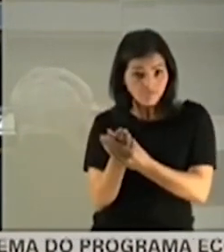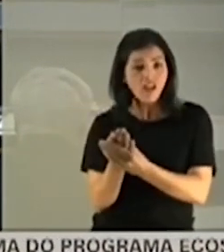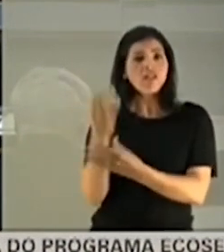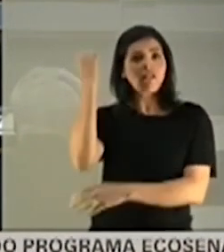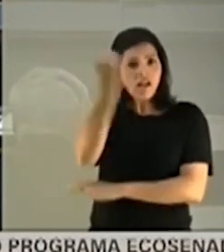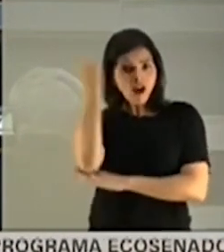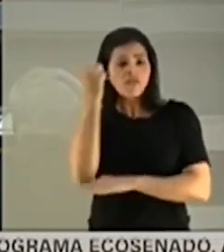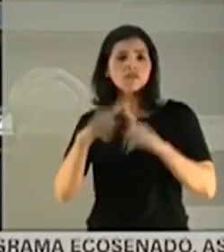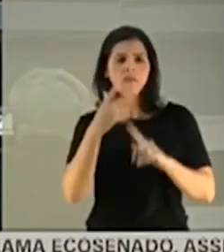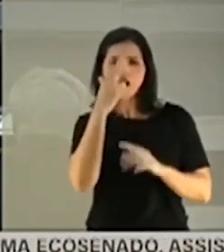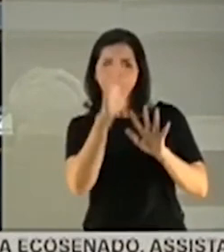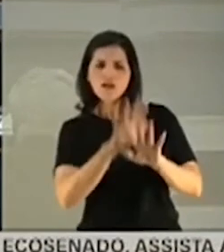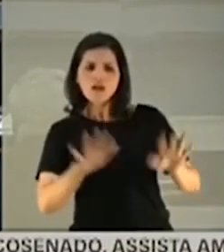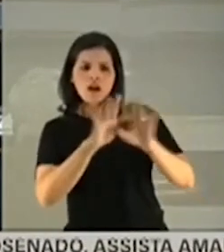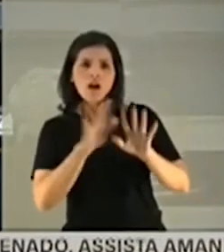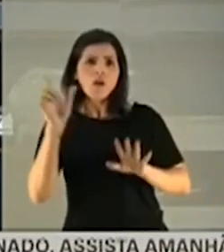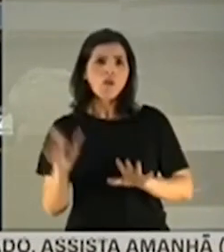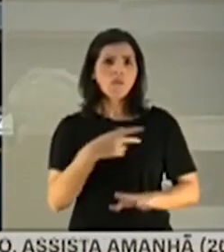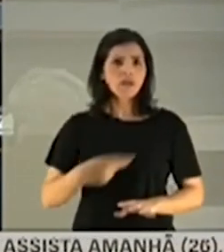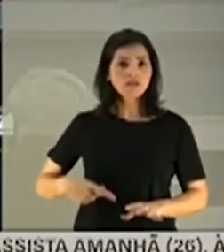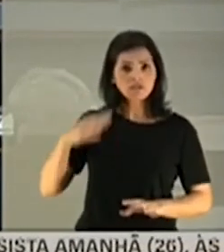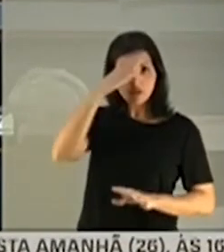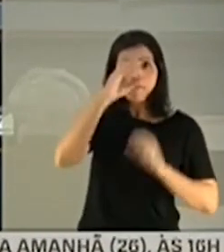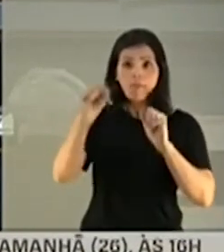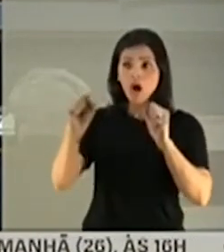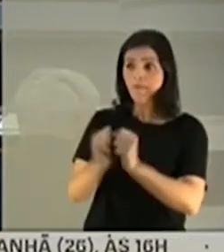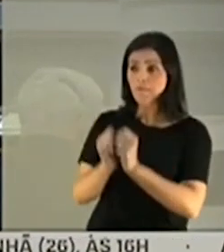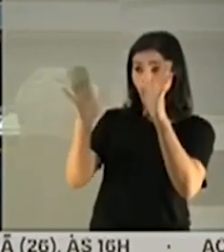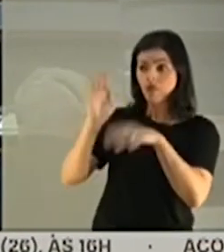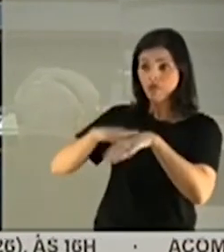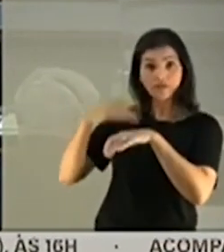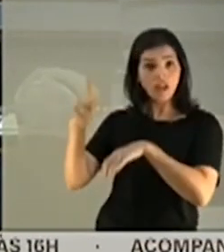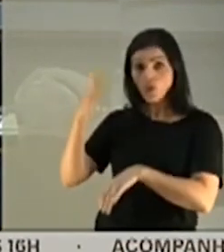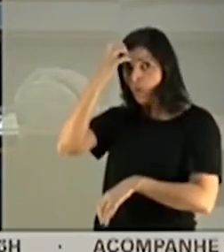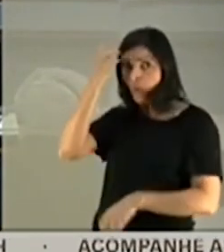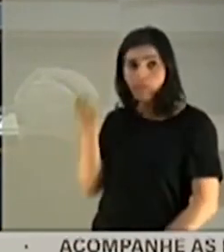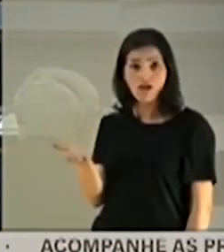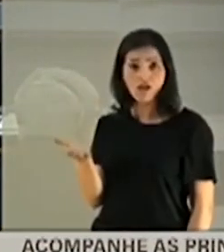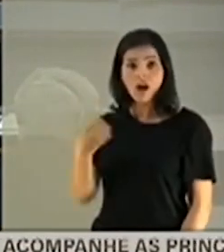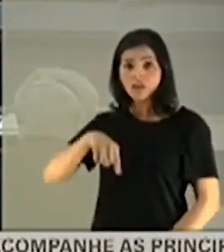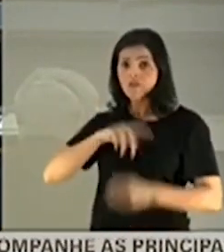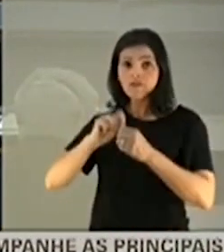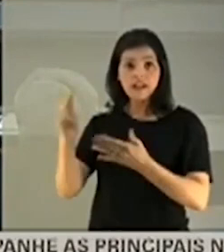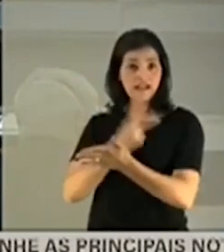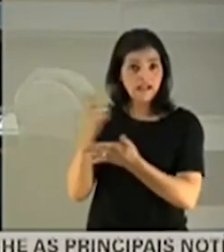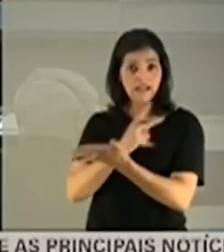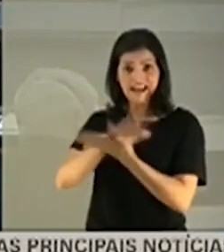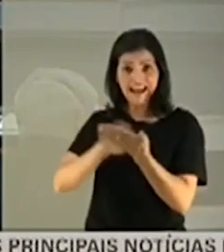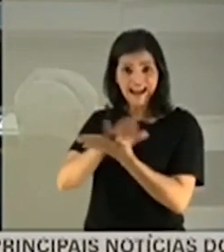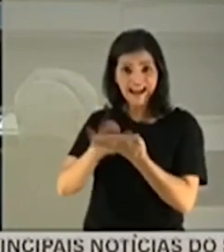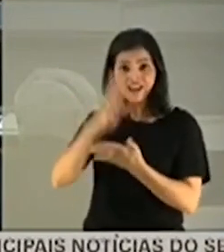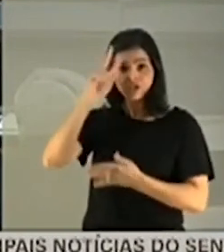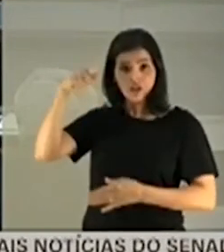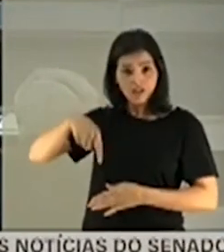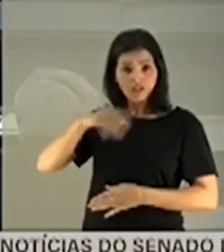os indícios para poder levar o presidente. Presidente, pode ser que estoure uma bomba aqui e vai cair no teu nome. Não fizemos nada de errado. A história aqui na CPI, estamos aqui